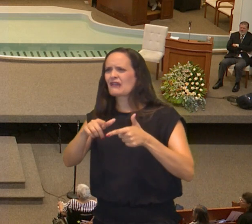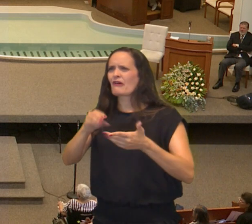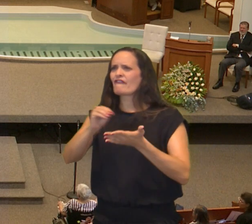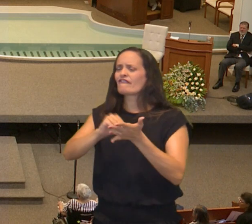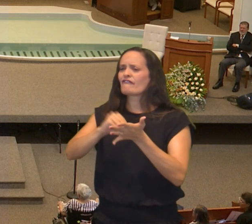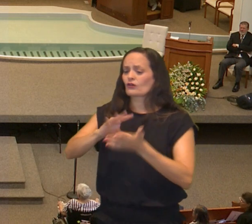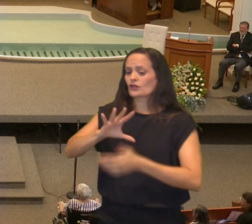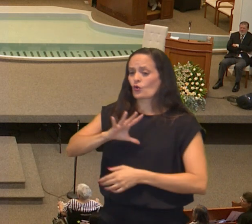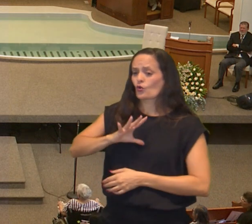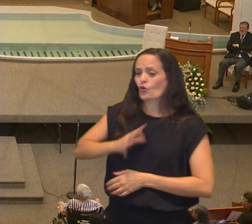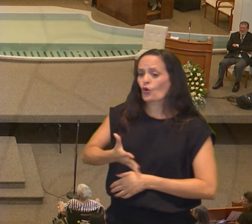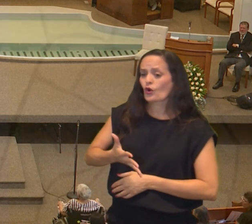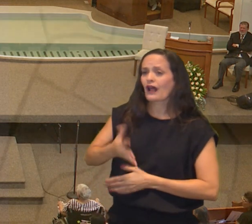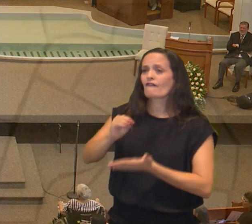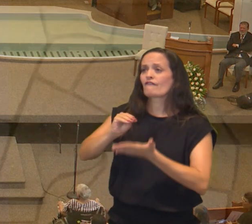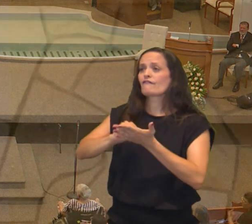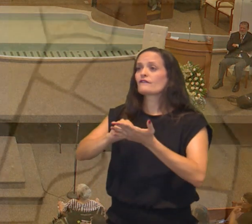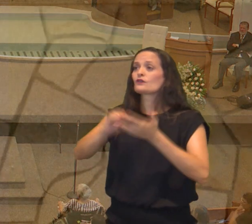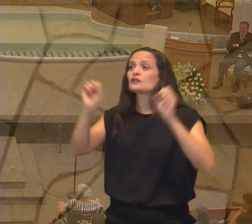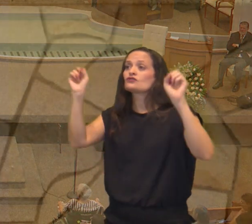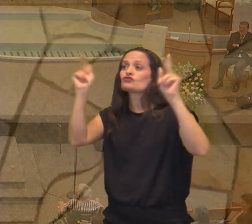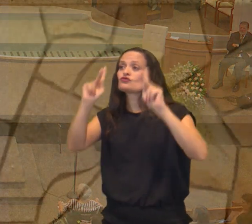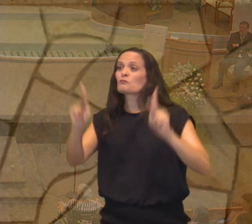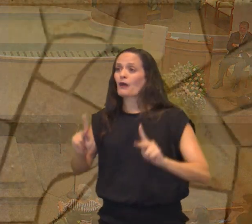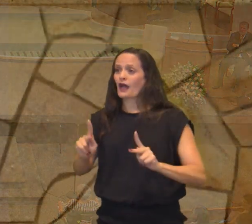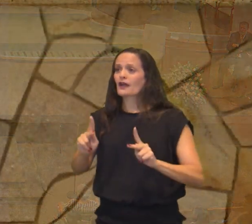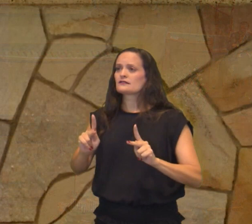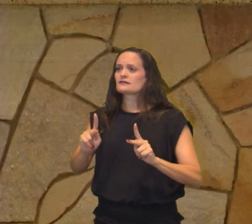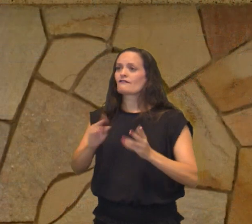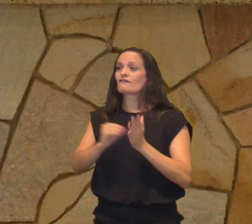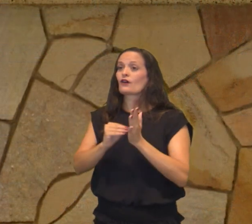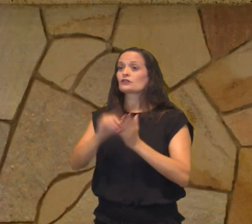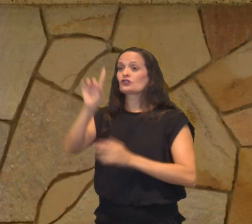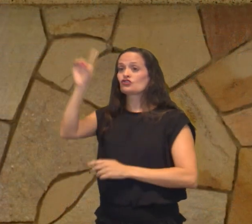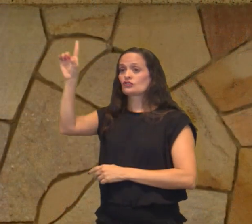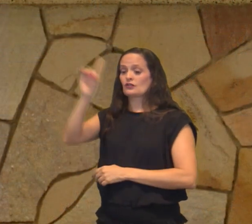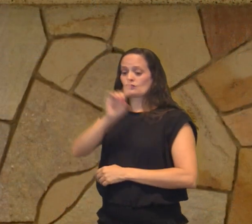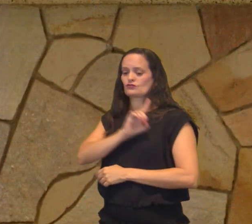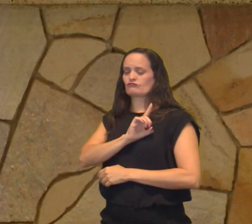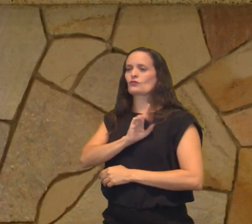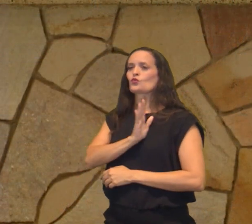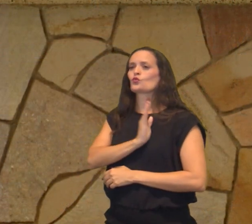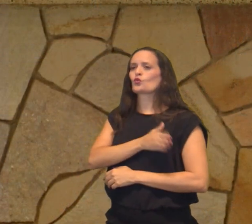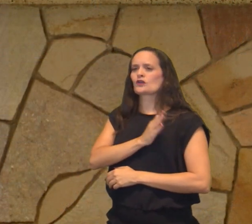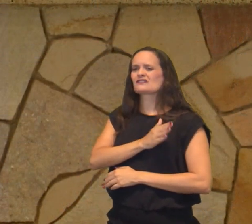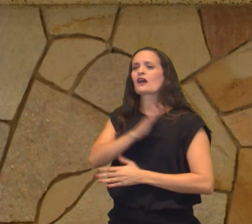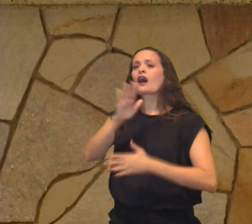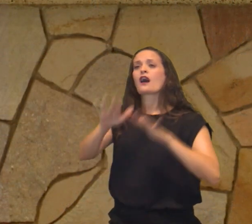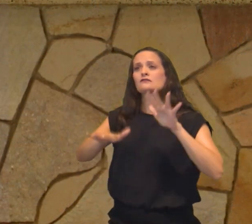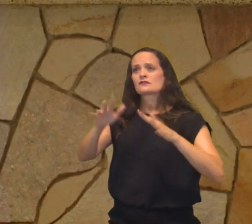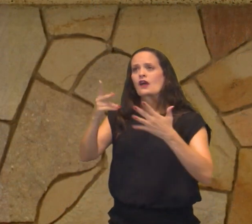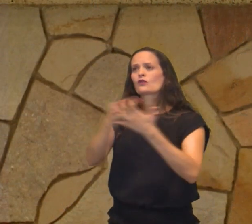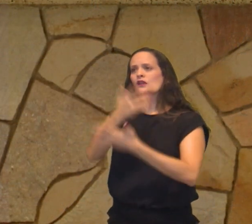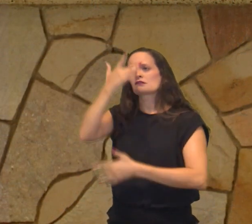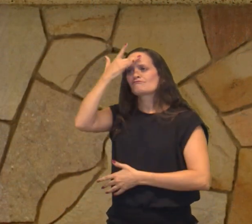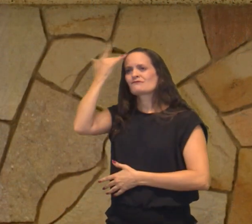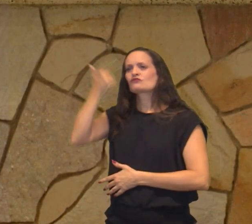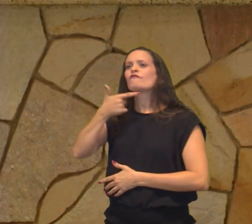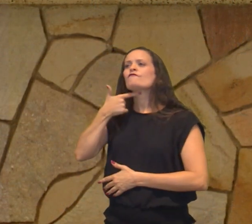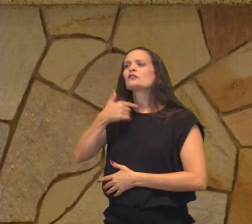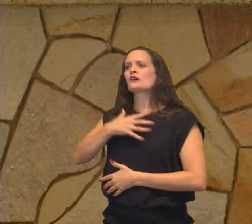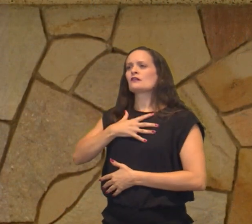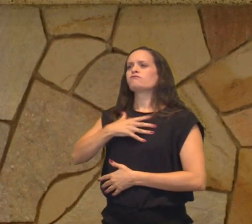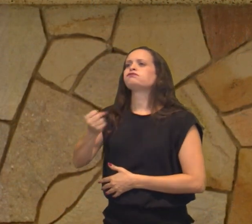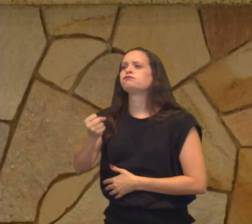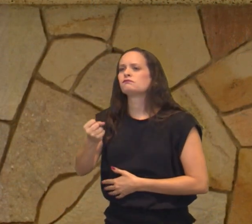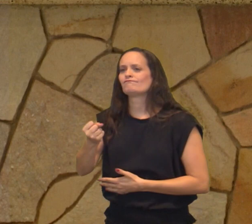coragem, a falta de paz, a falta de Deus no coração, tem levado pessoas a tirarem a própria vida. Mas